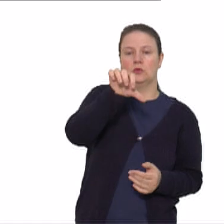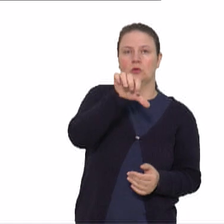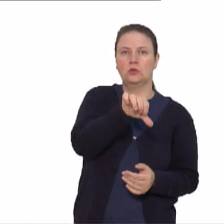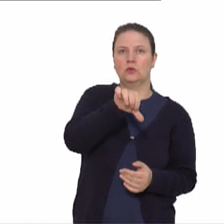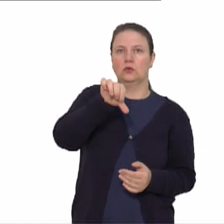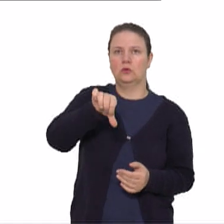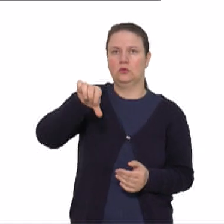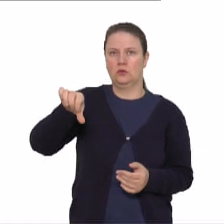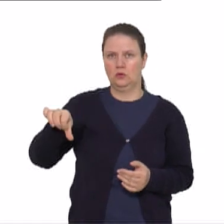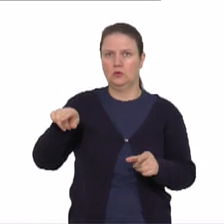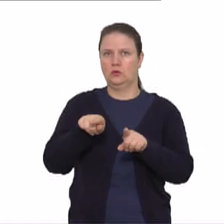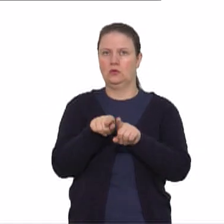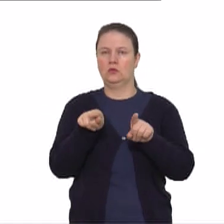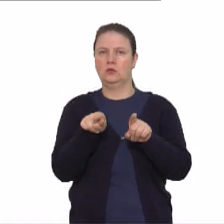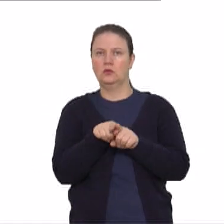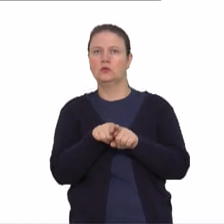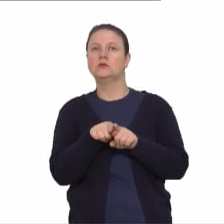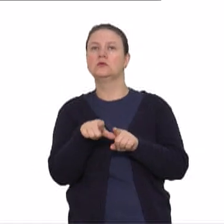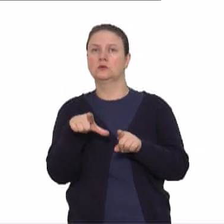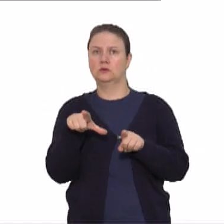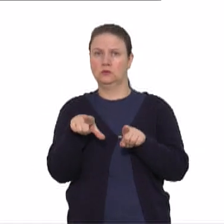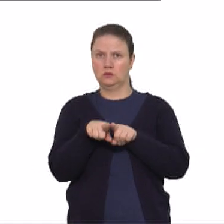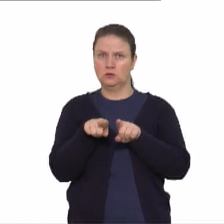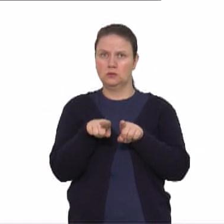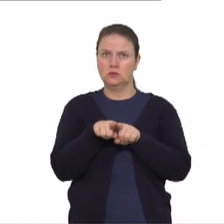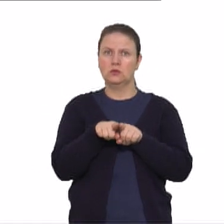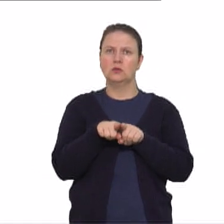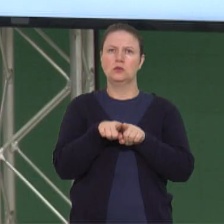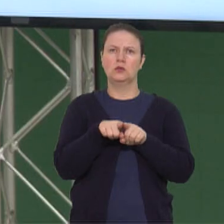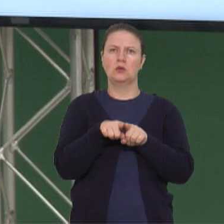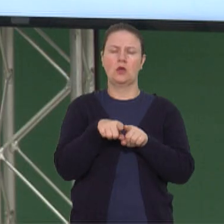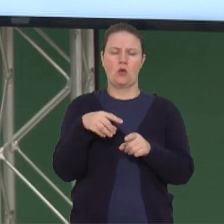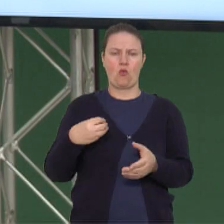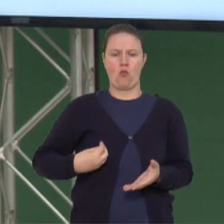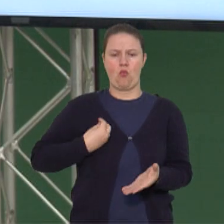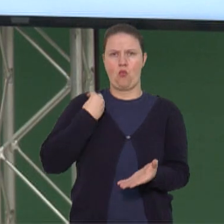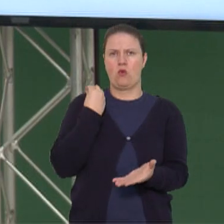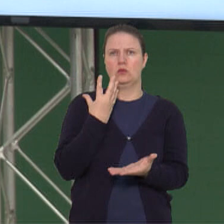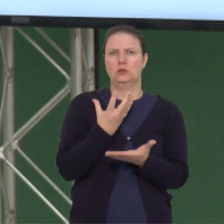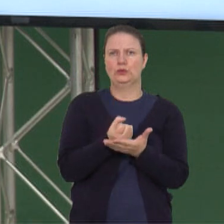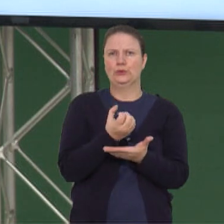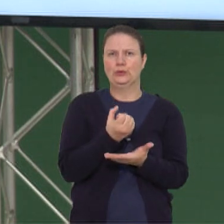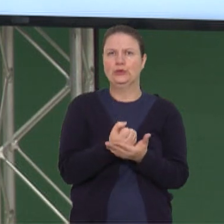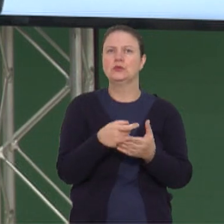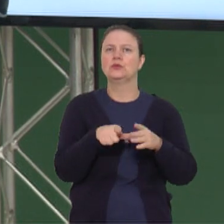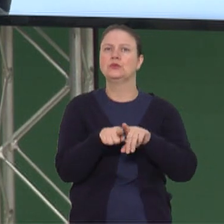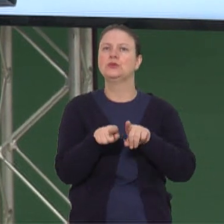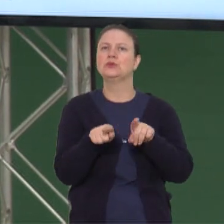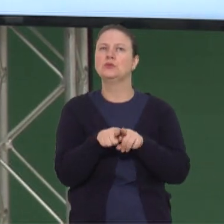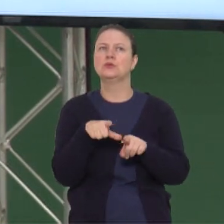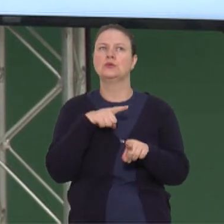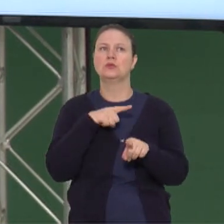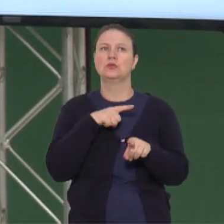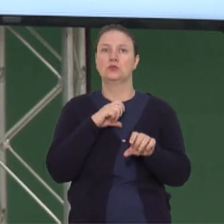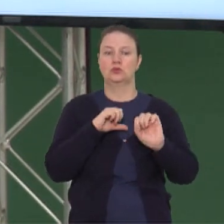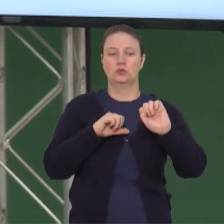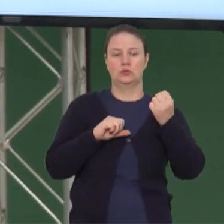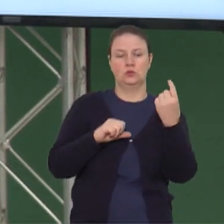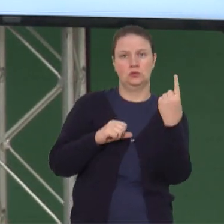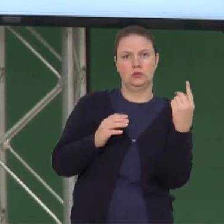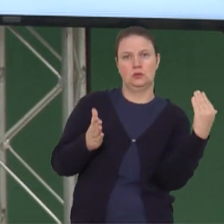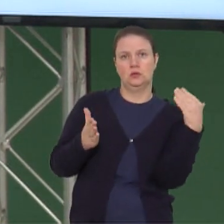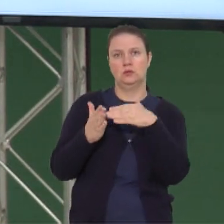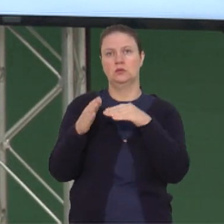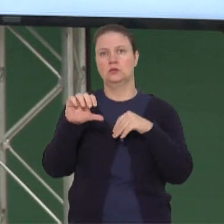aonde o Heráclito e também a doxografia e os comentários encontram-se da página 81 a